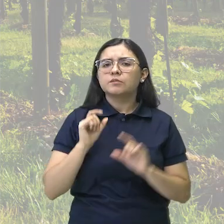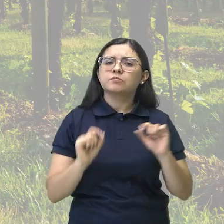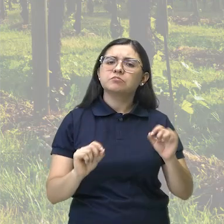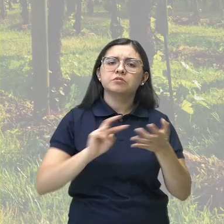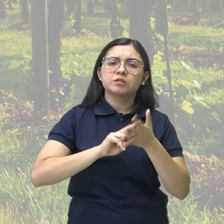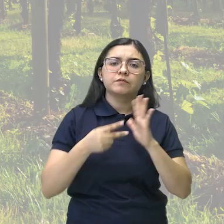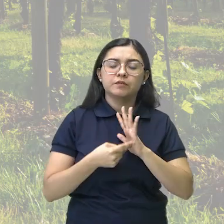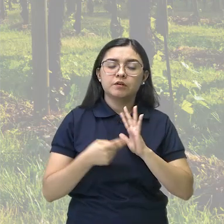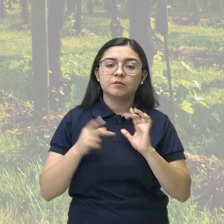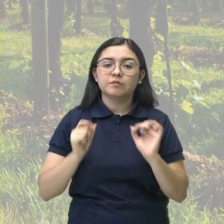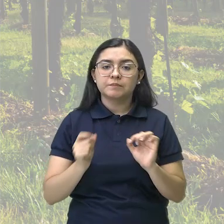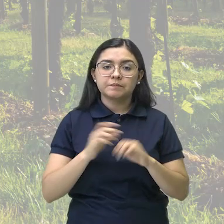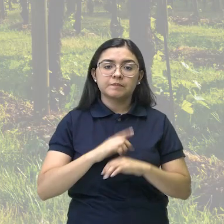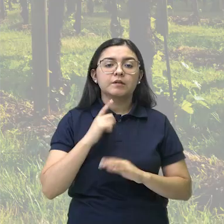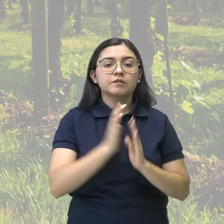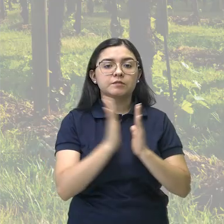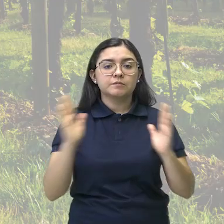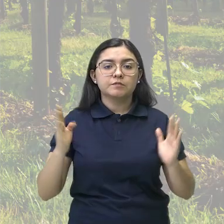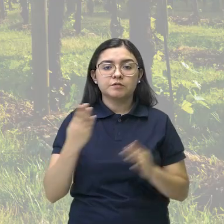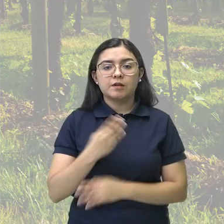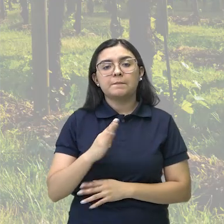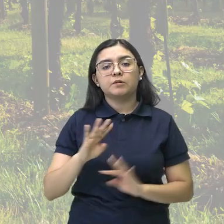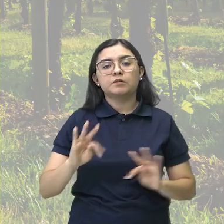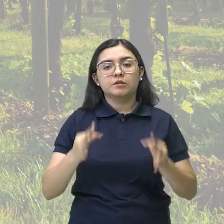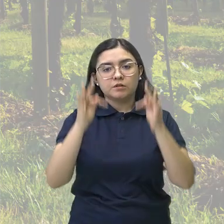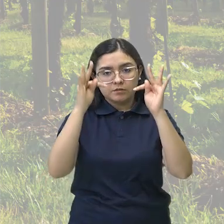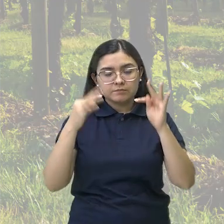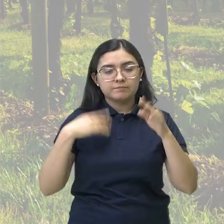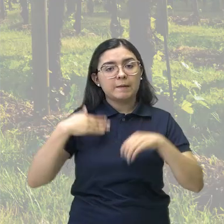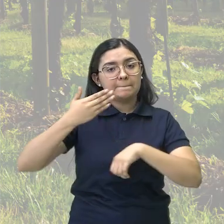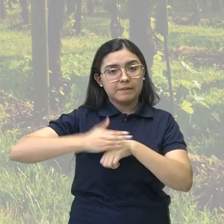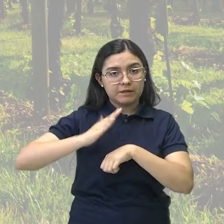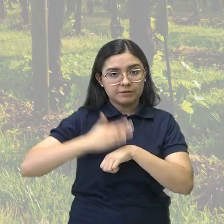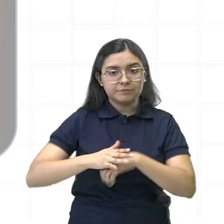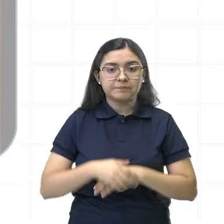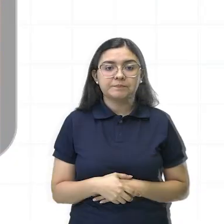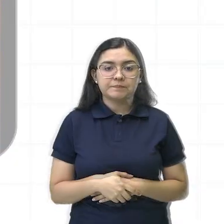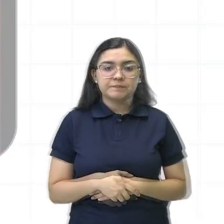o que é o processo da biotecnologia na prática.